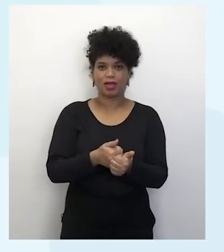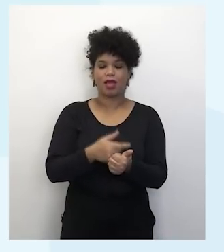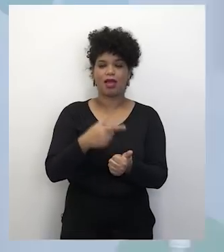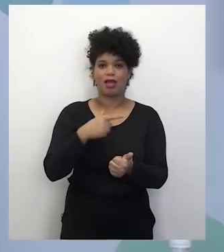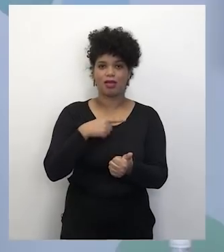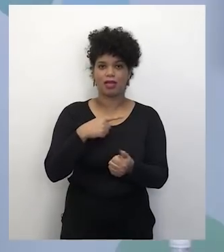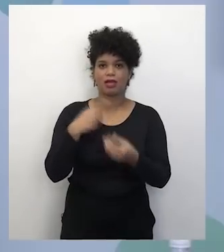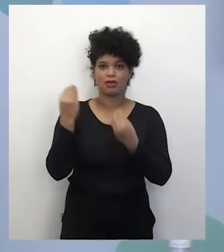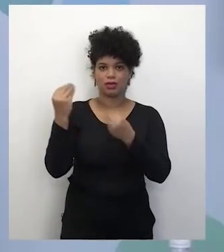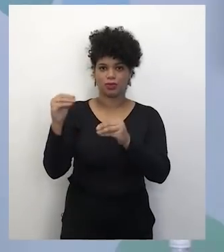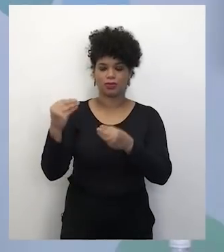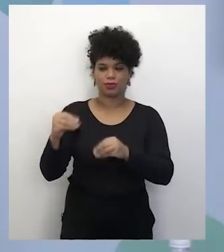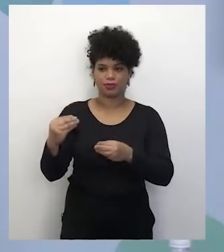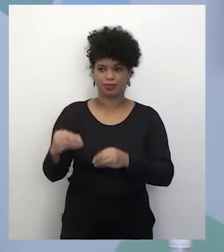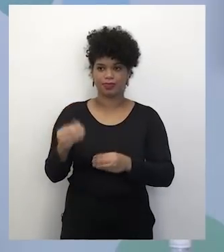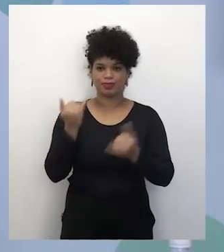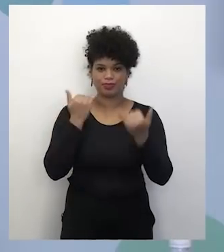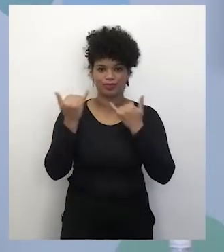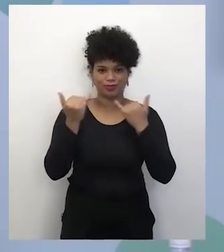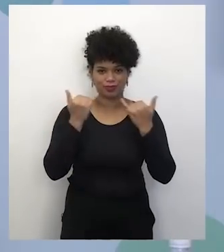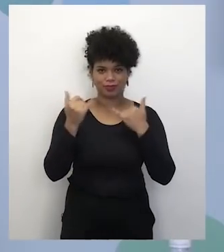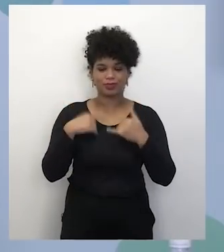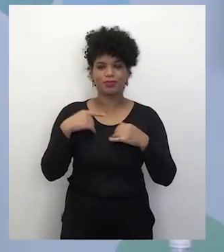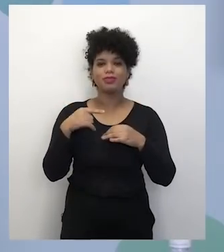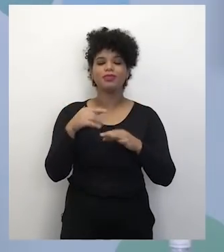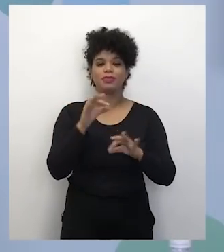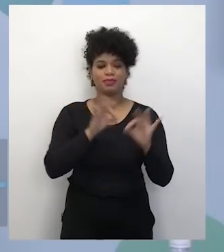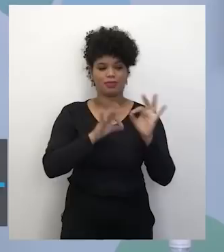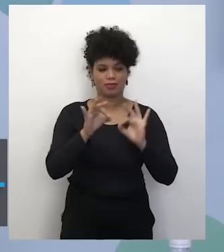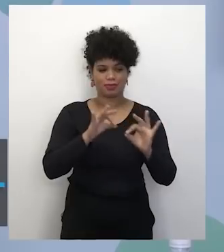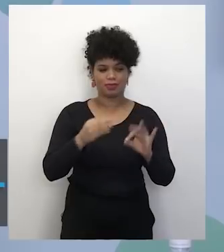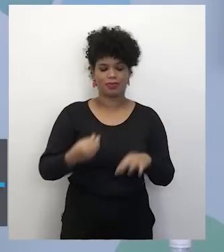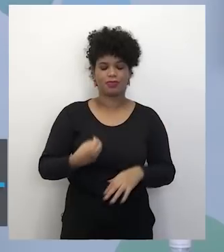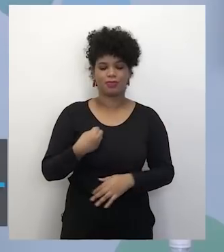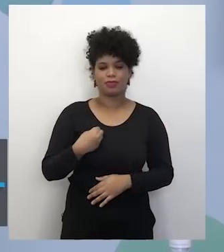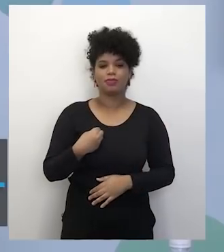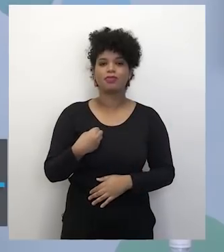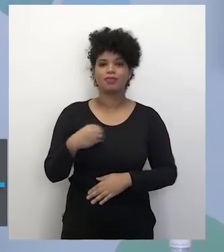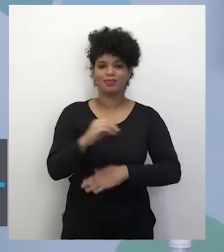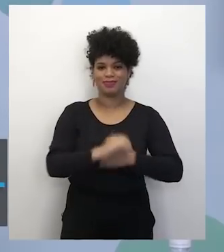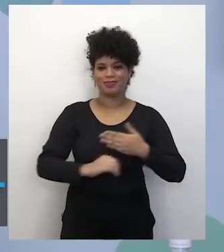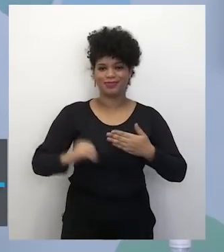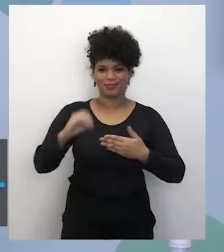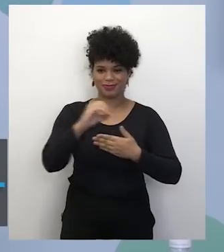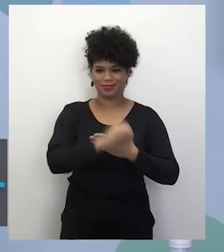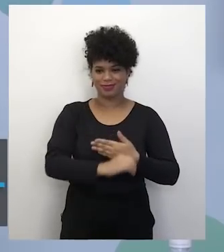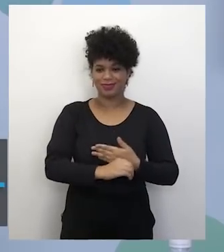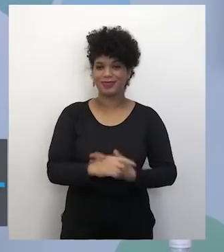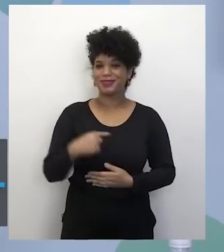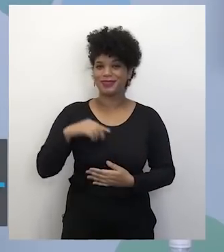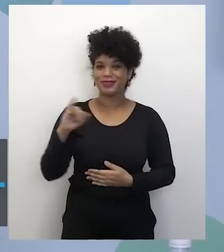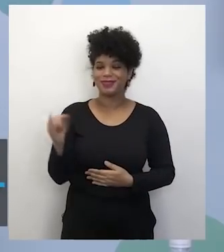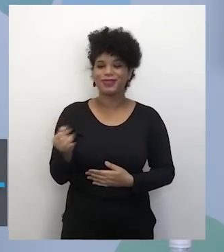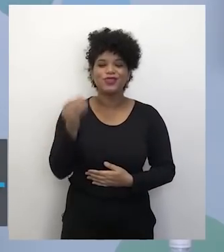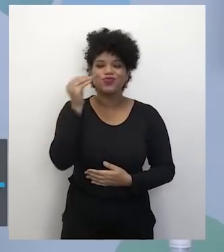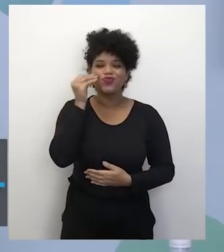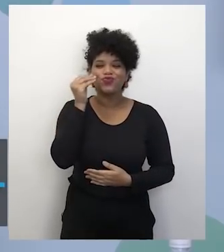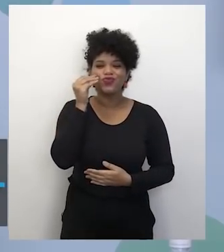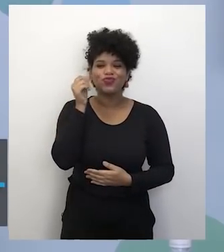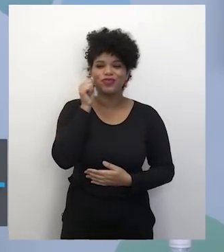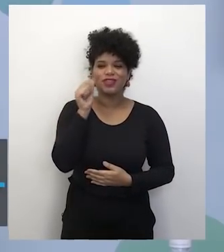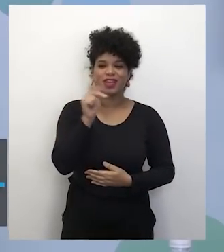as nossas informações. Está aí, Projeto de Vida CMSP. Vou até aproveitar para mandar um beijo para a